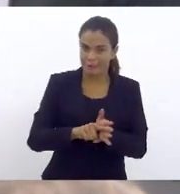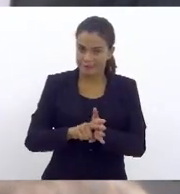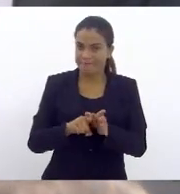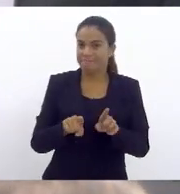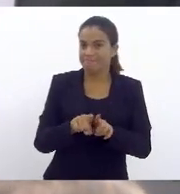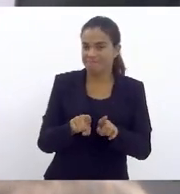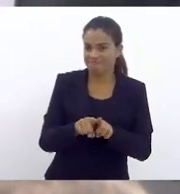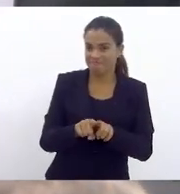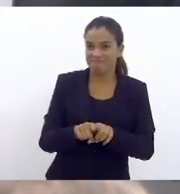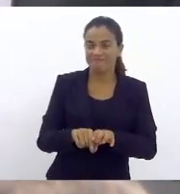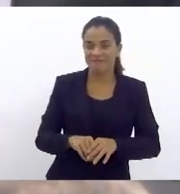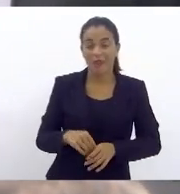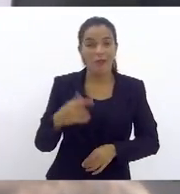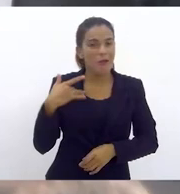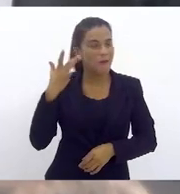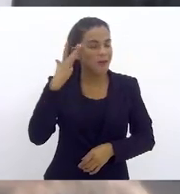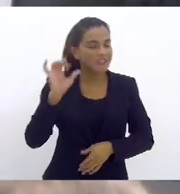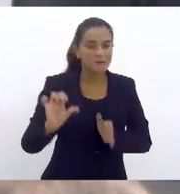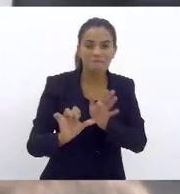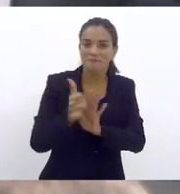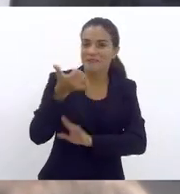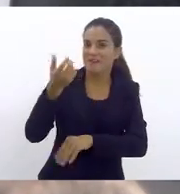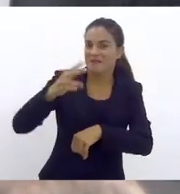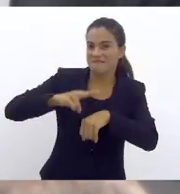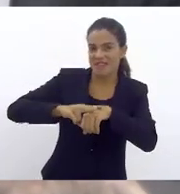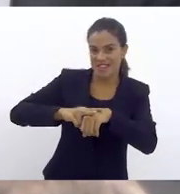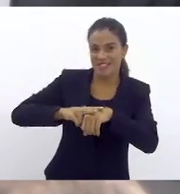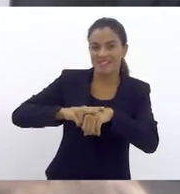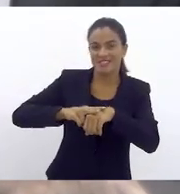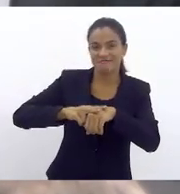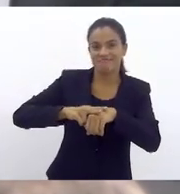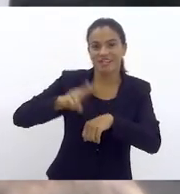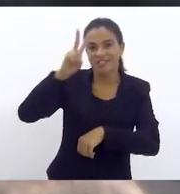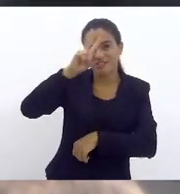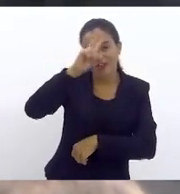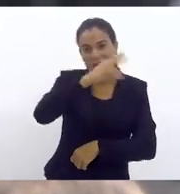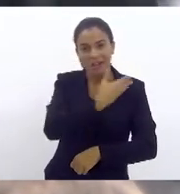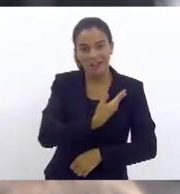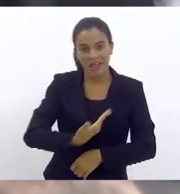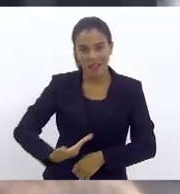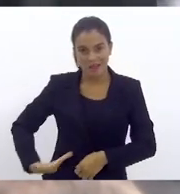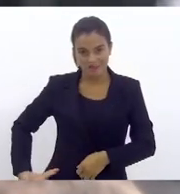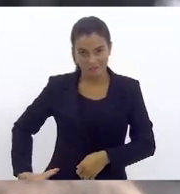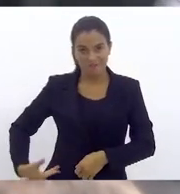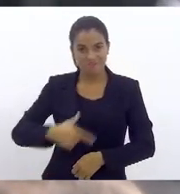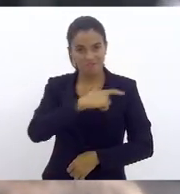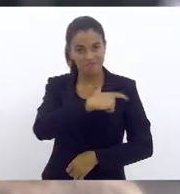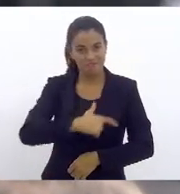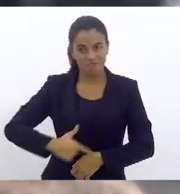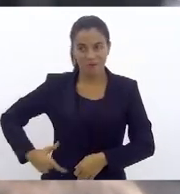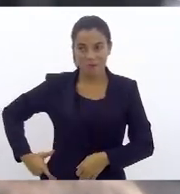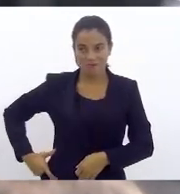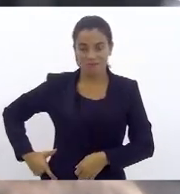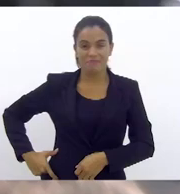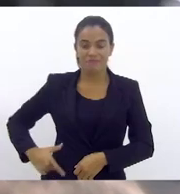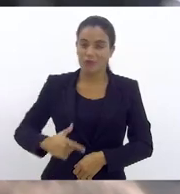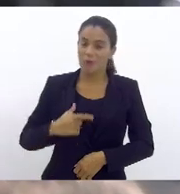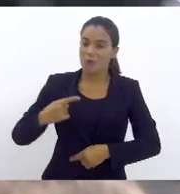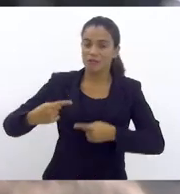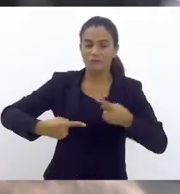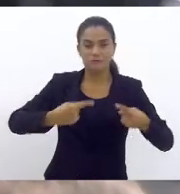né na história republicana que nós tivemos um processo tão interessante tão amplo